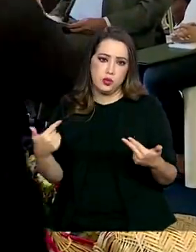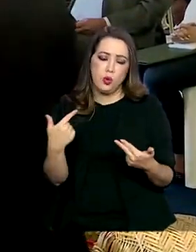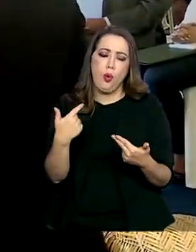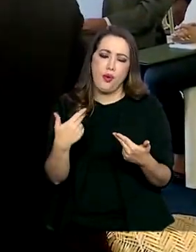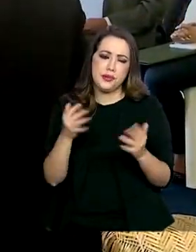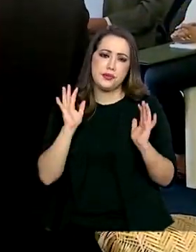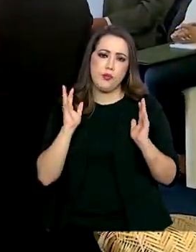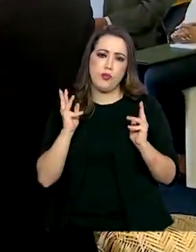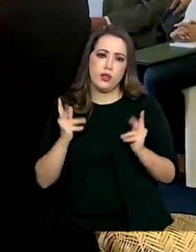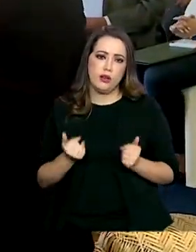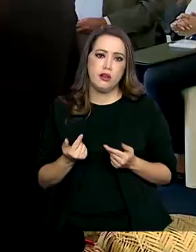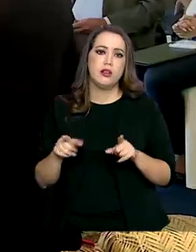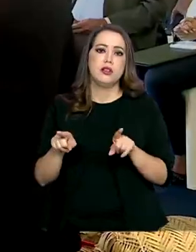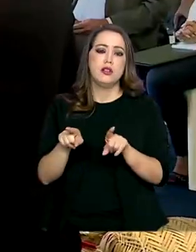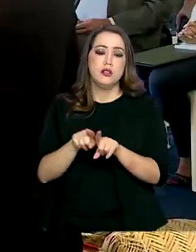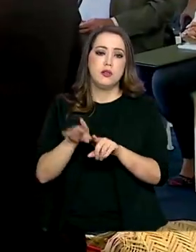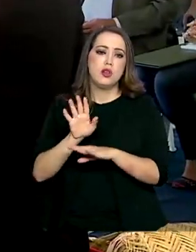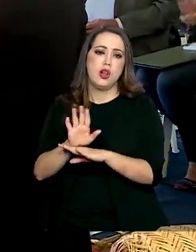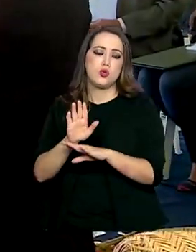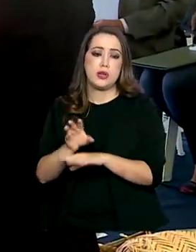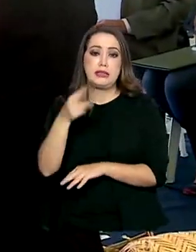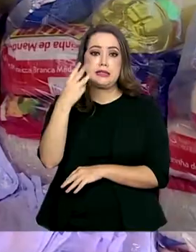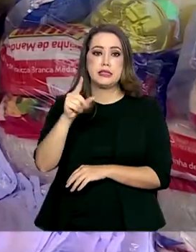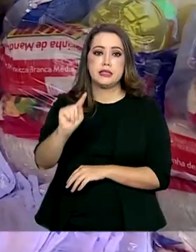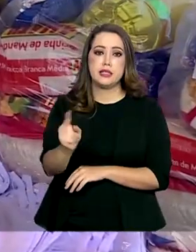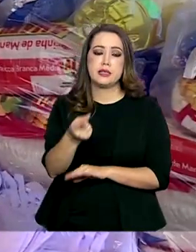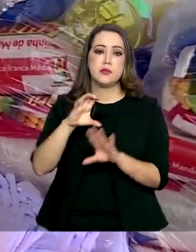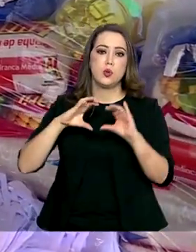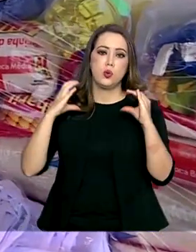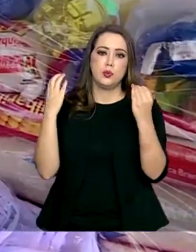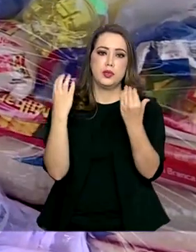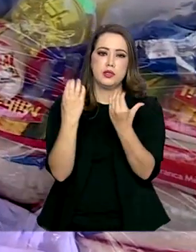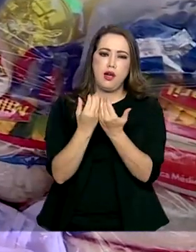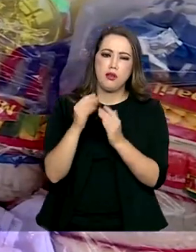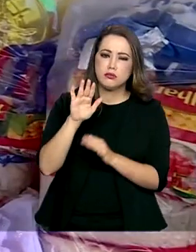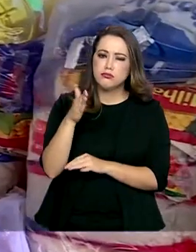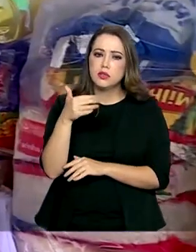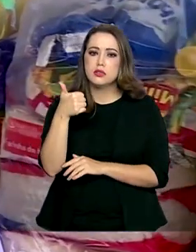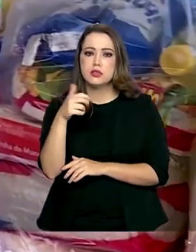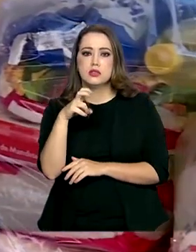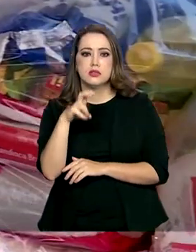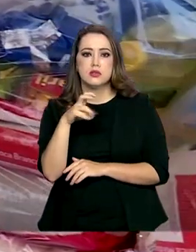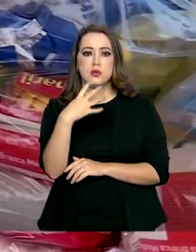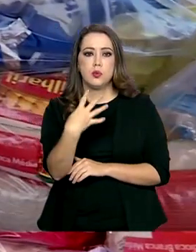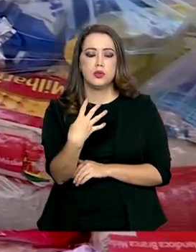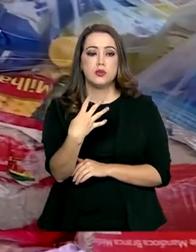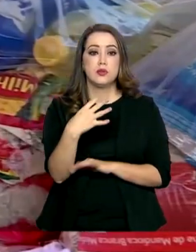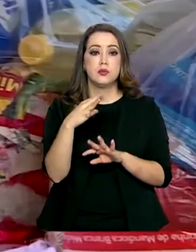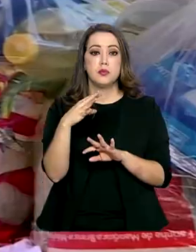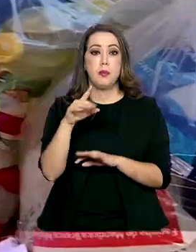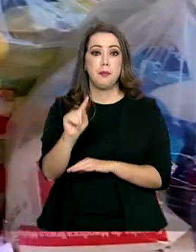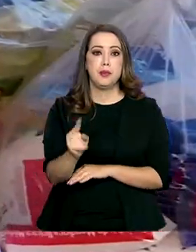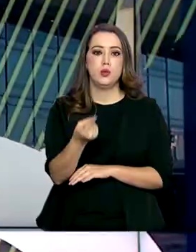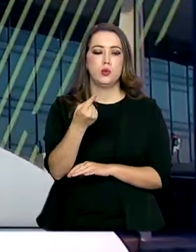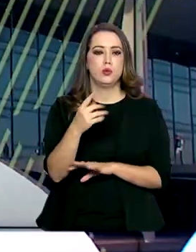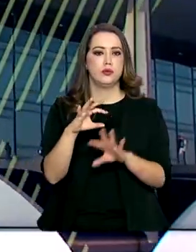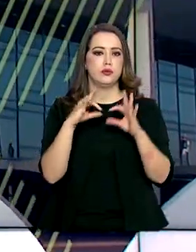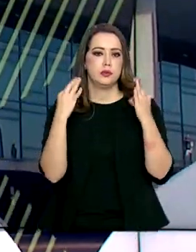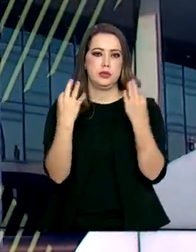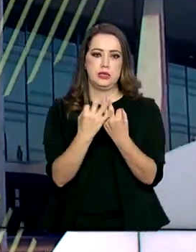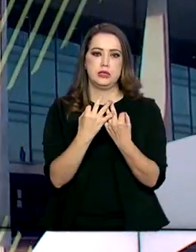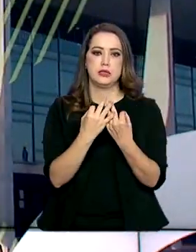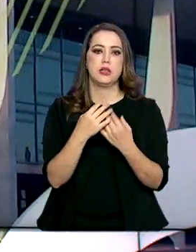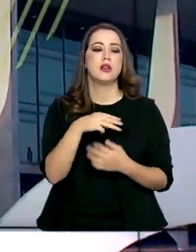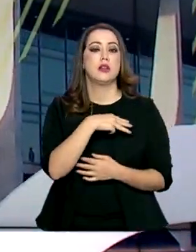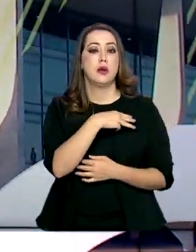e itens de higiene e vão beneficiar 3 mil comunidades, com cerca de 154 mil famílias. A